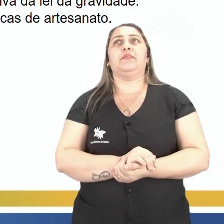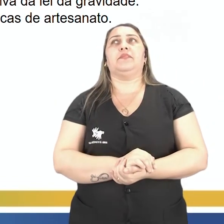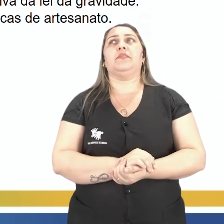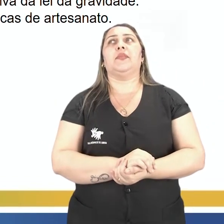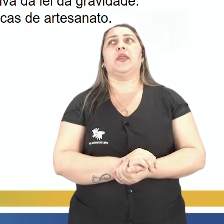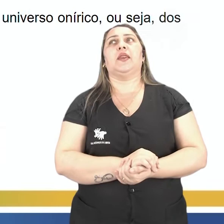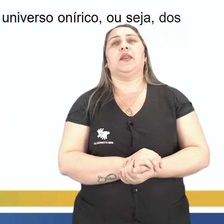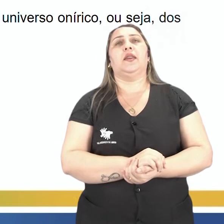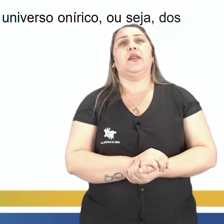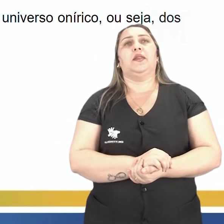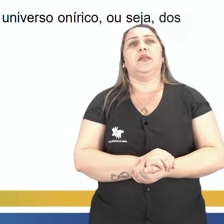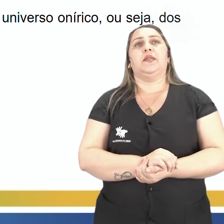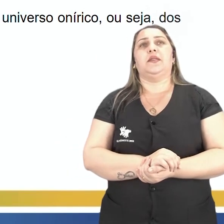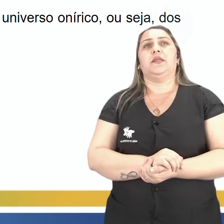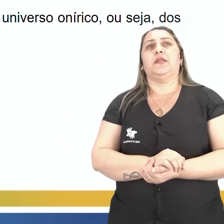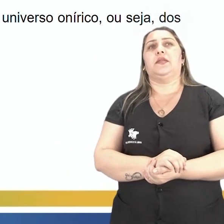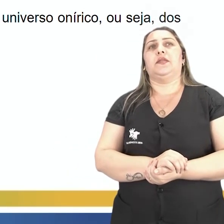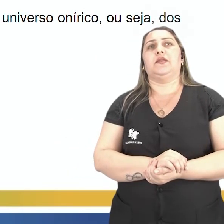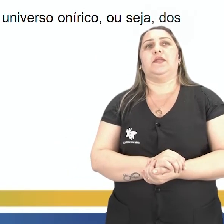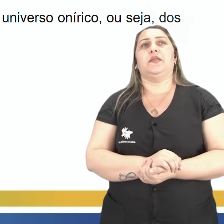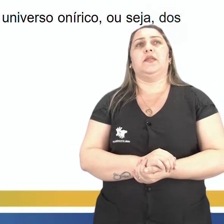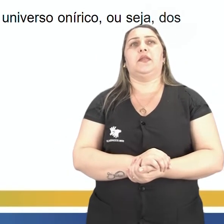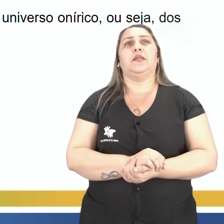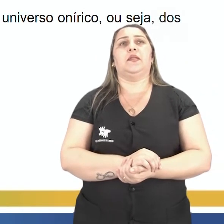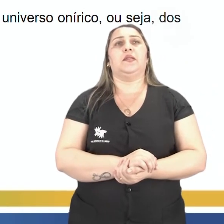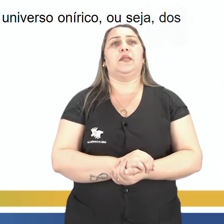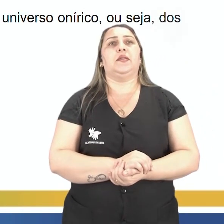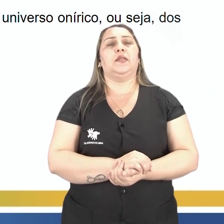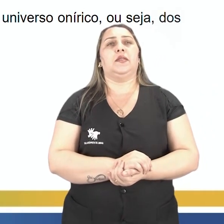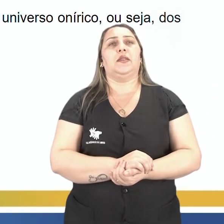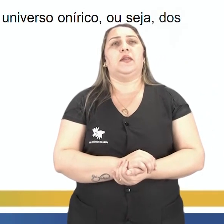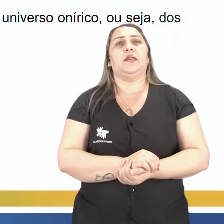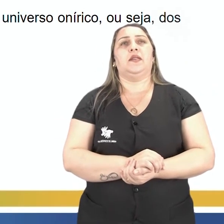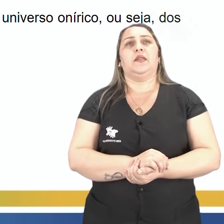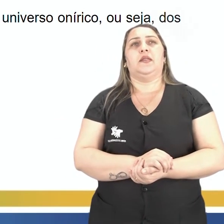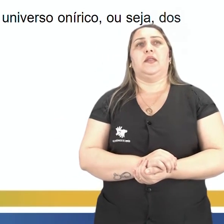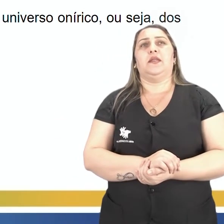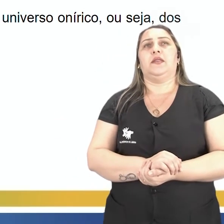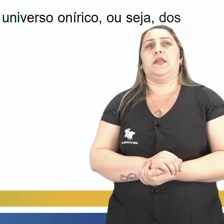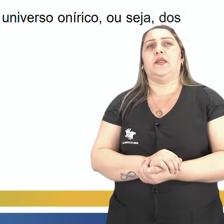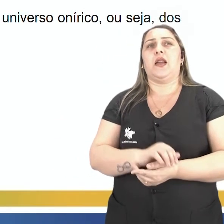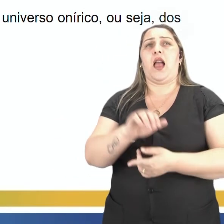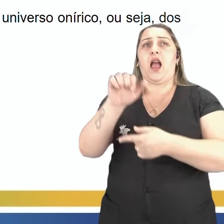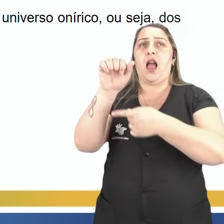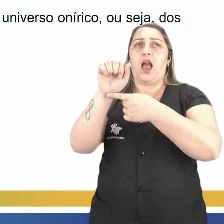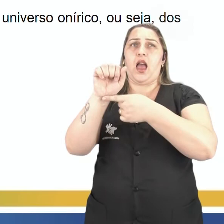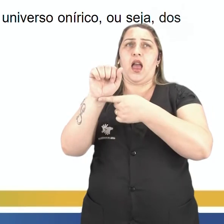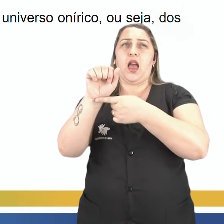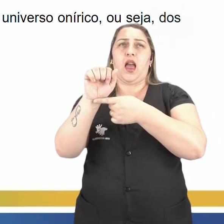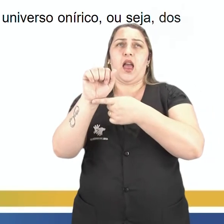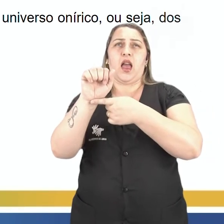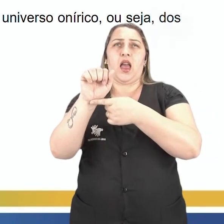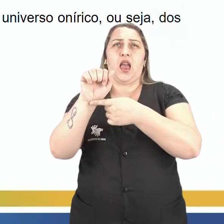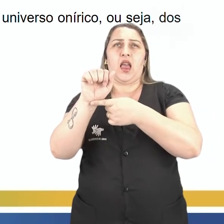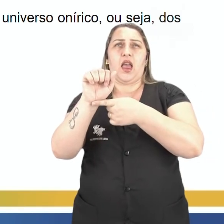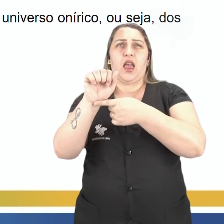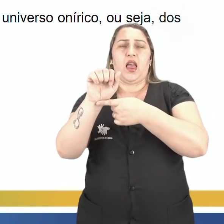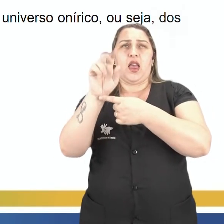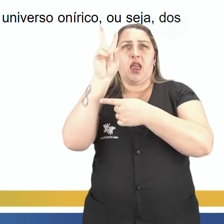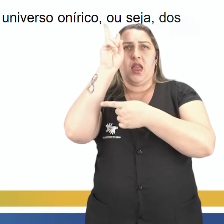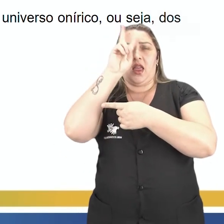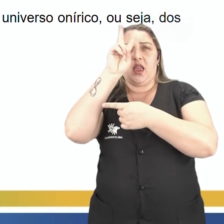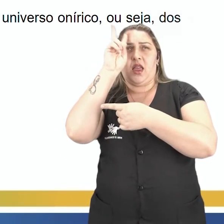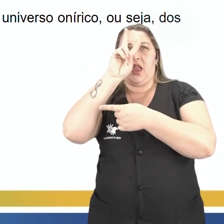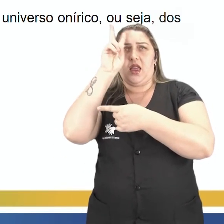a correta? Vamos lá para a resposta, pessoal. A alternativa A, gente, que é a correta. Lembrando